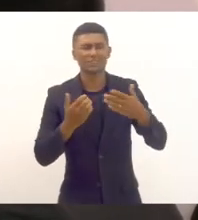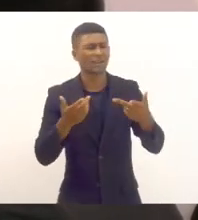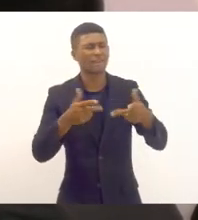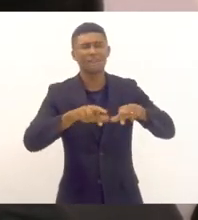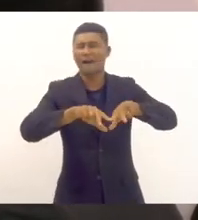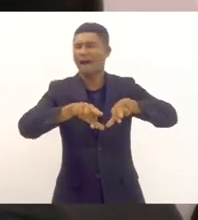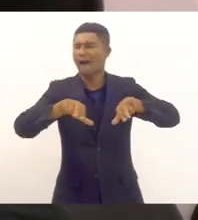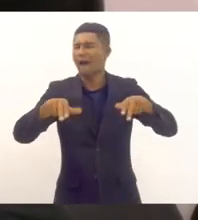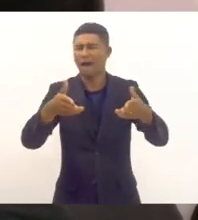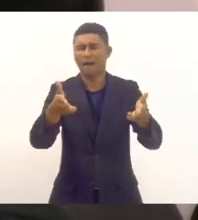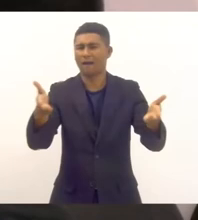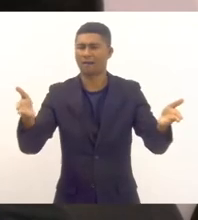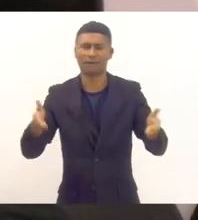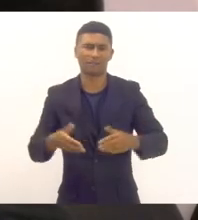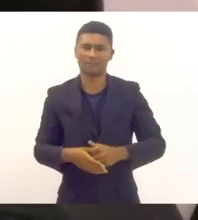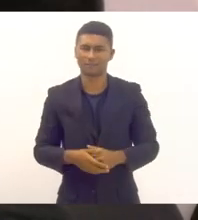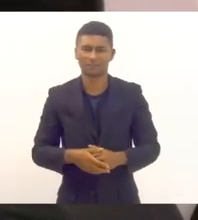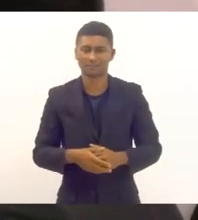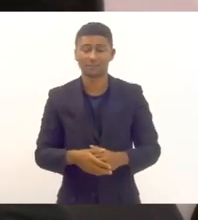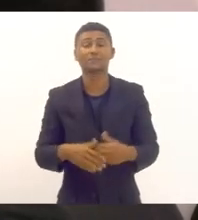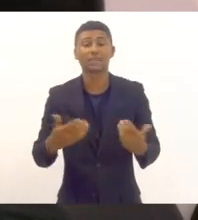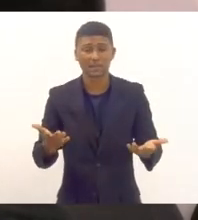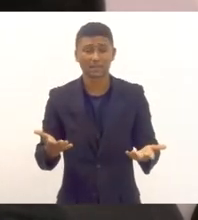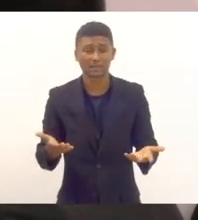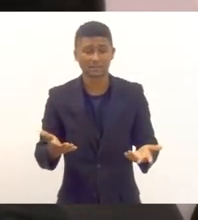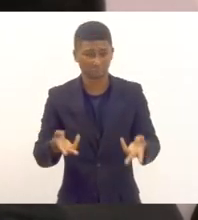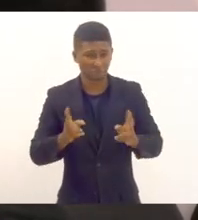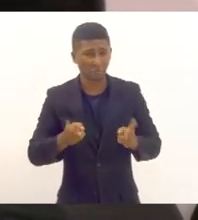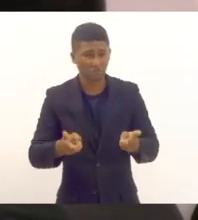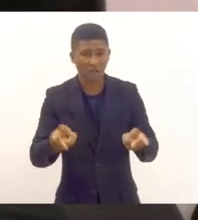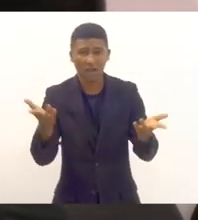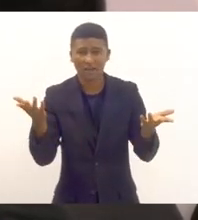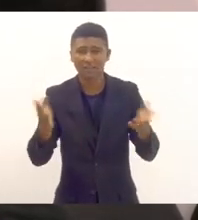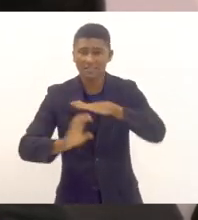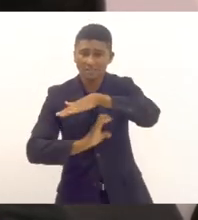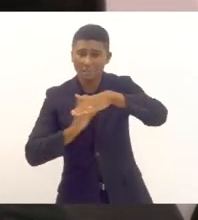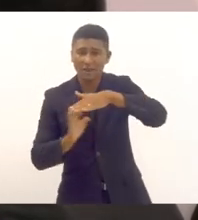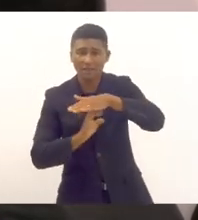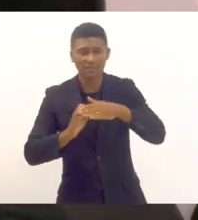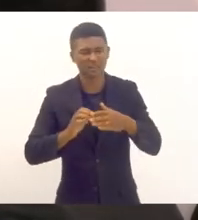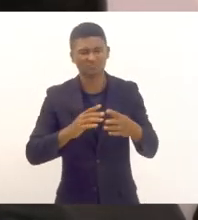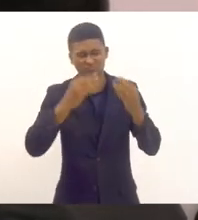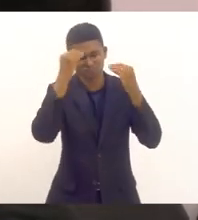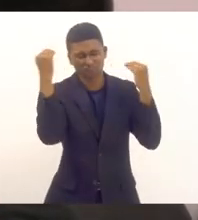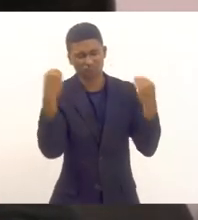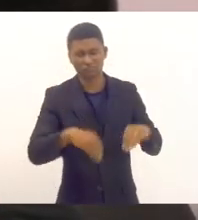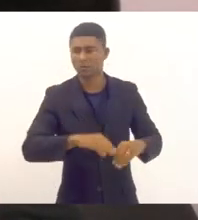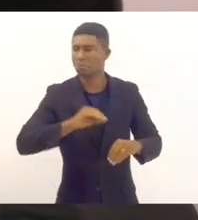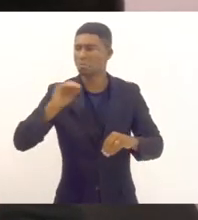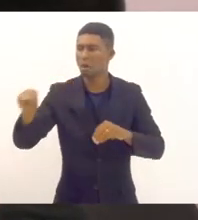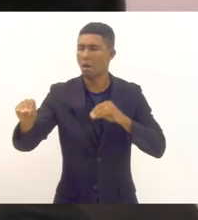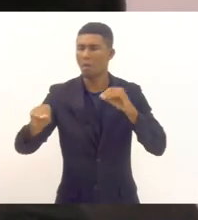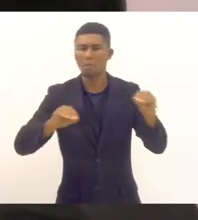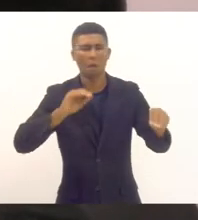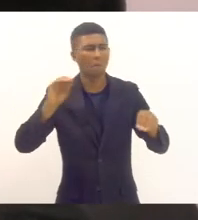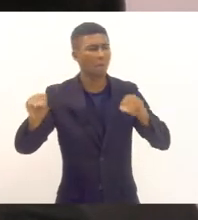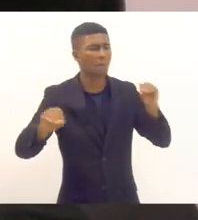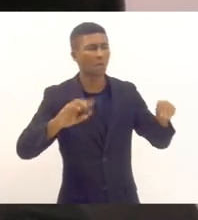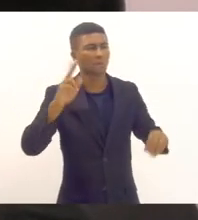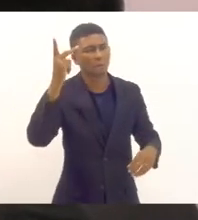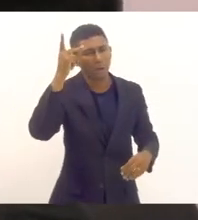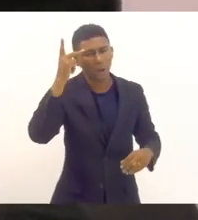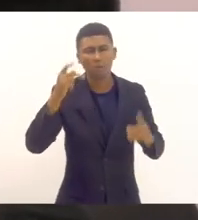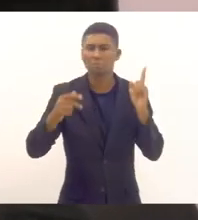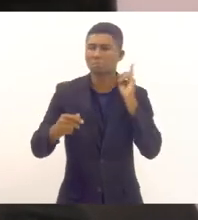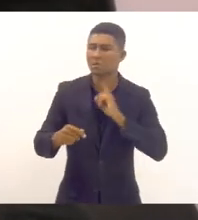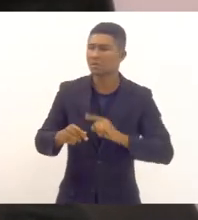Então, assim, a gente vai continuar desmontando empresa para ir para fora do estado, para aumentar o PIB de São Paulo, de Minas e dos